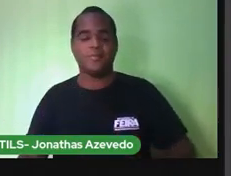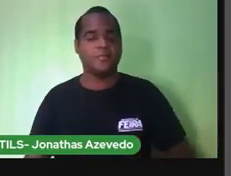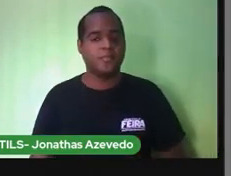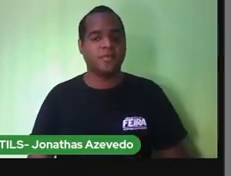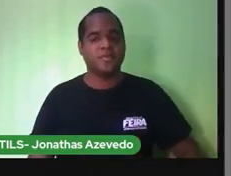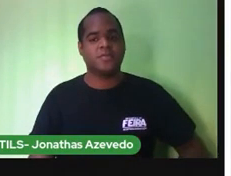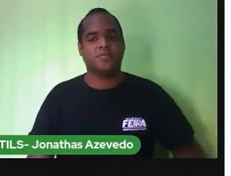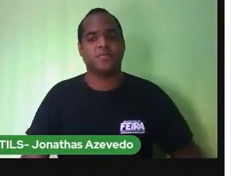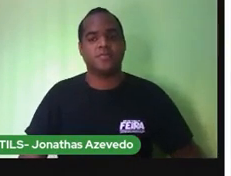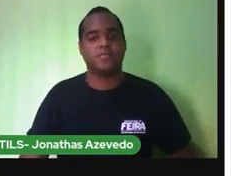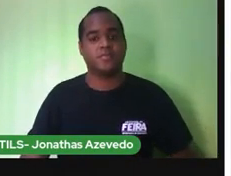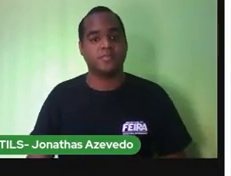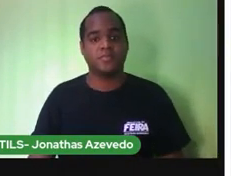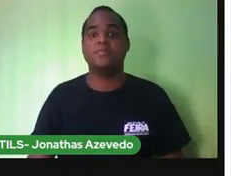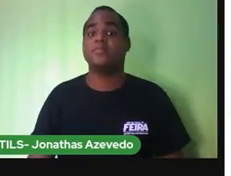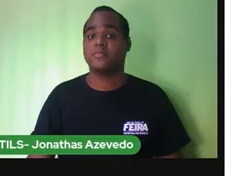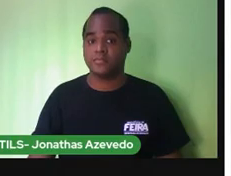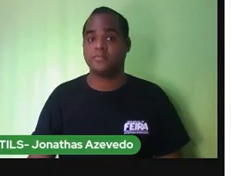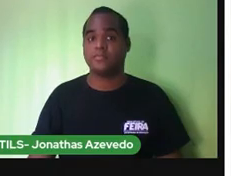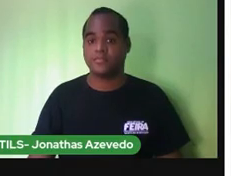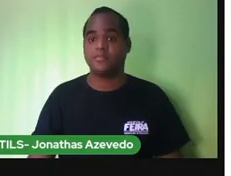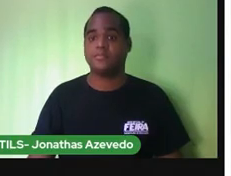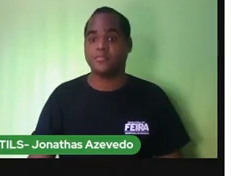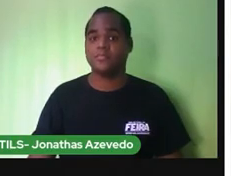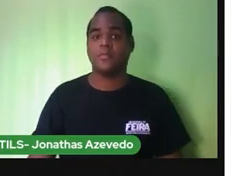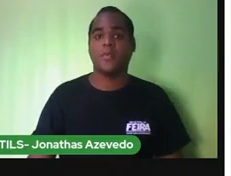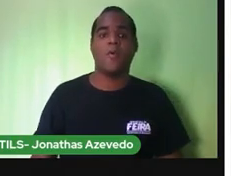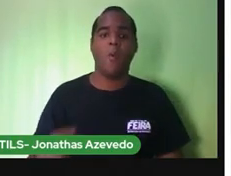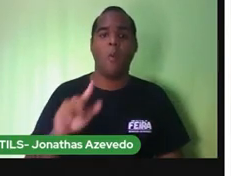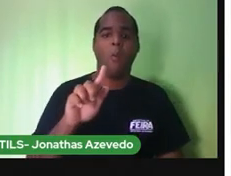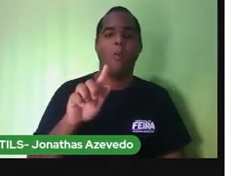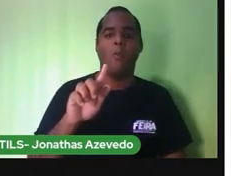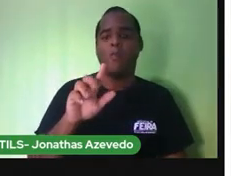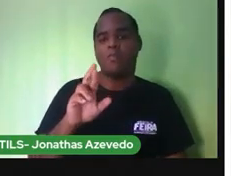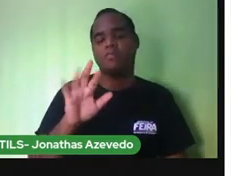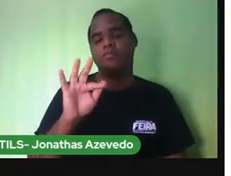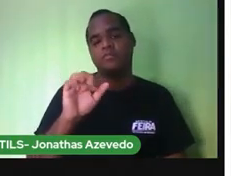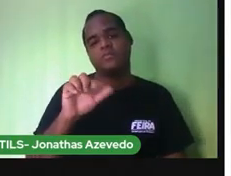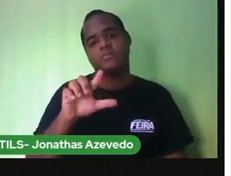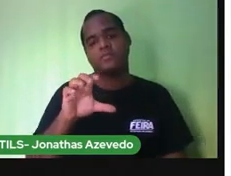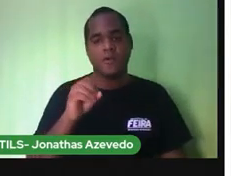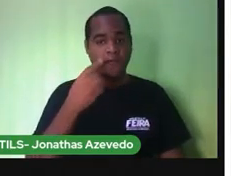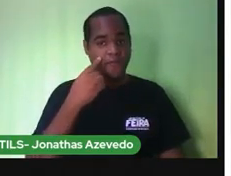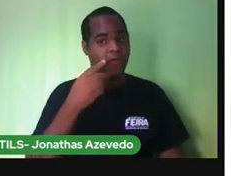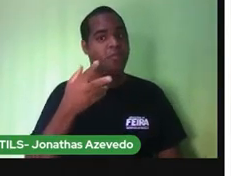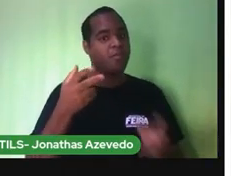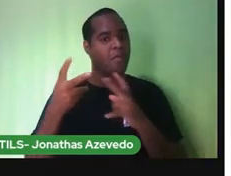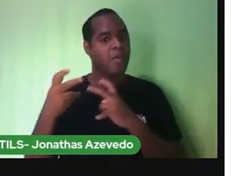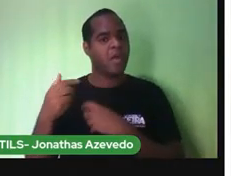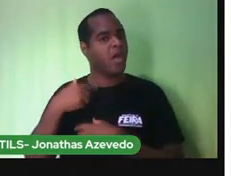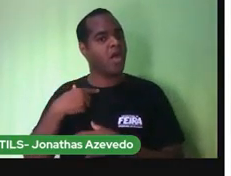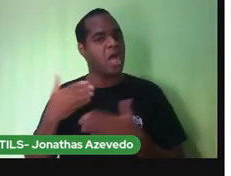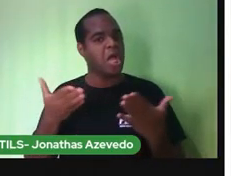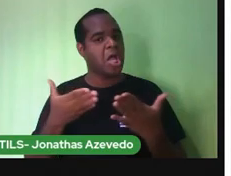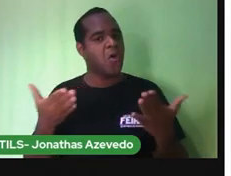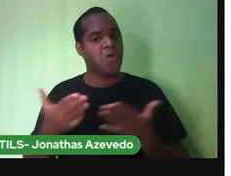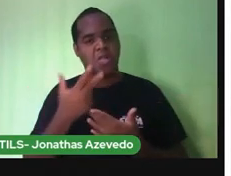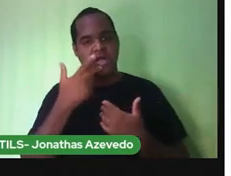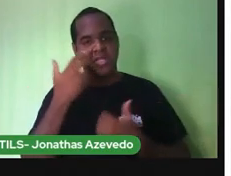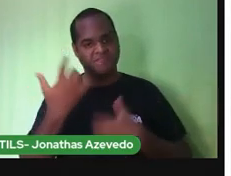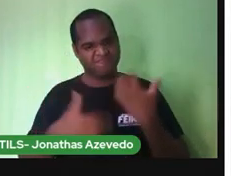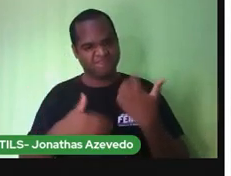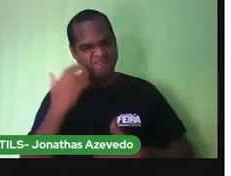e o grupo é só de olho e os bichos fugindo Ratinho mas agora minha barriga